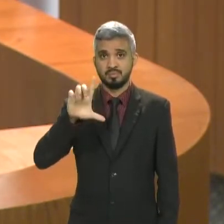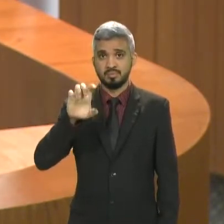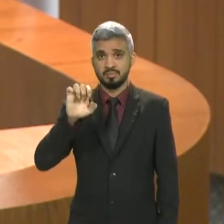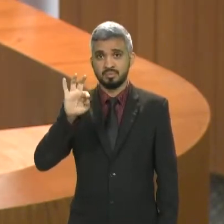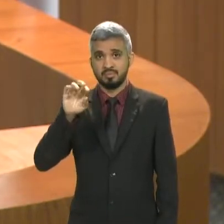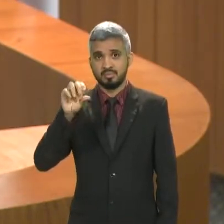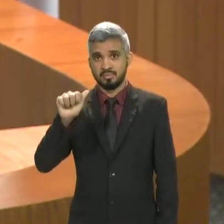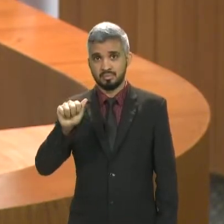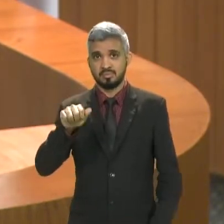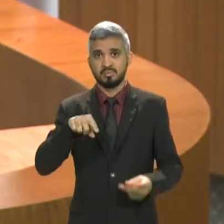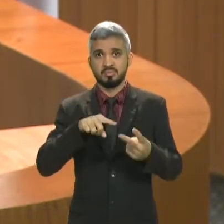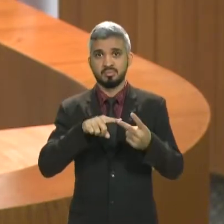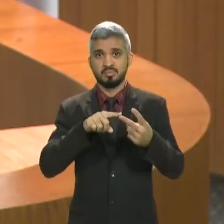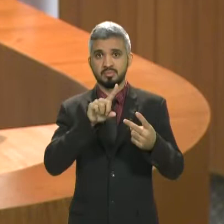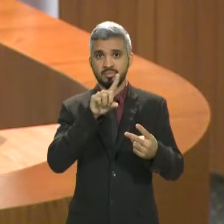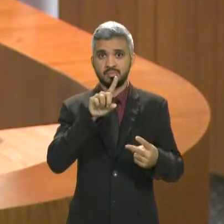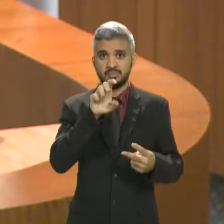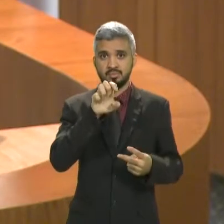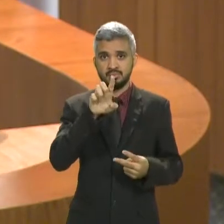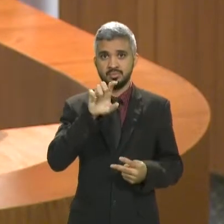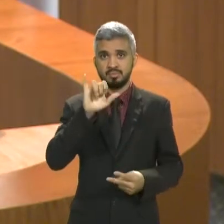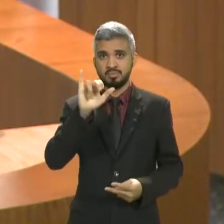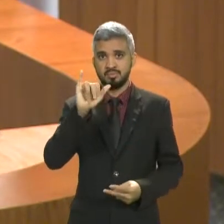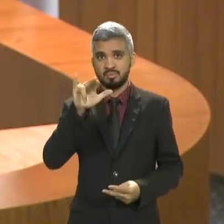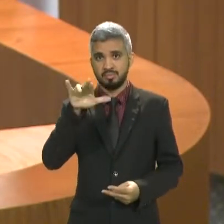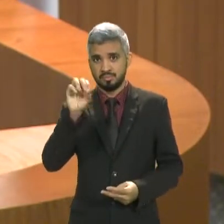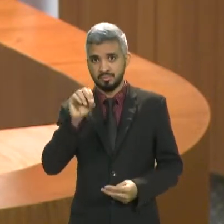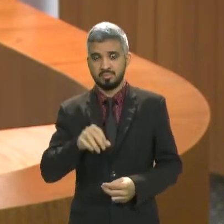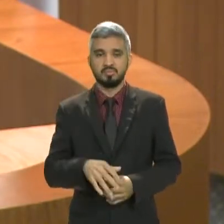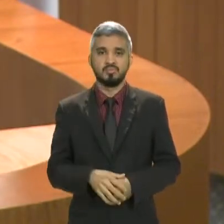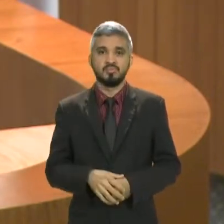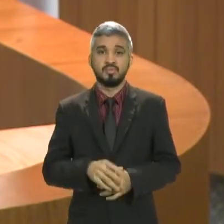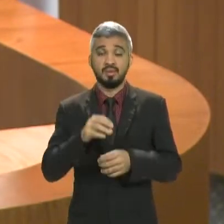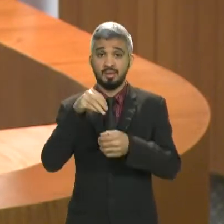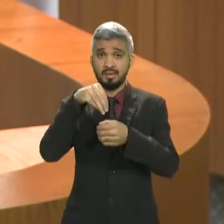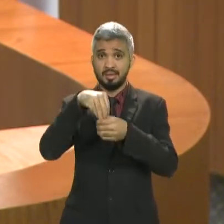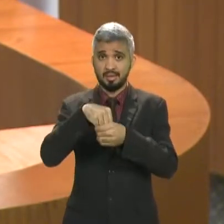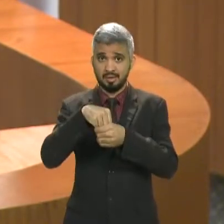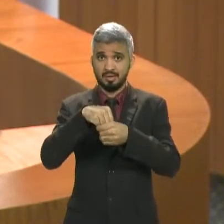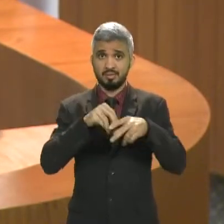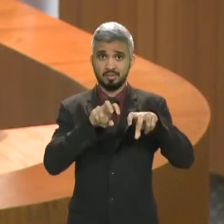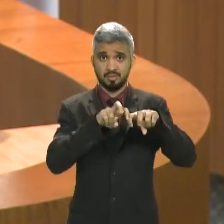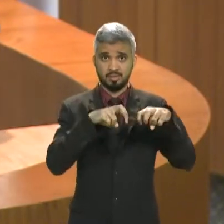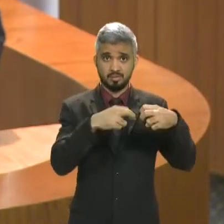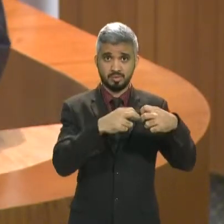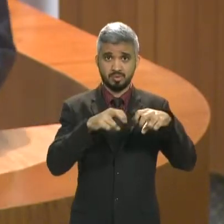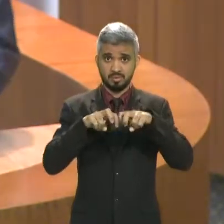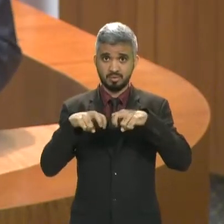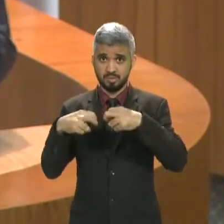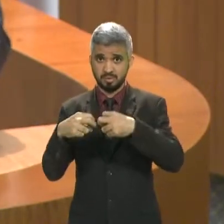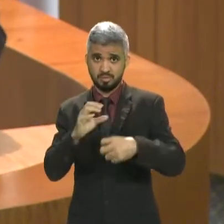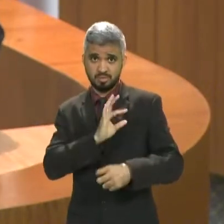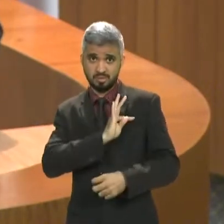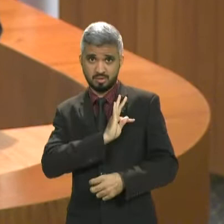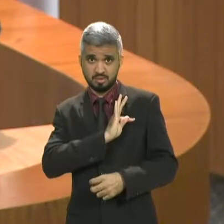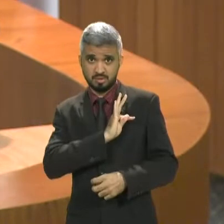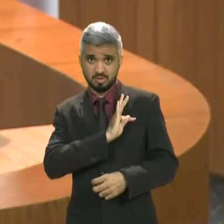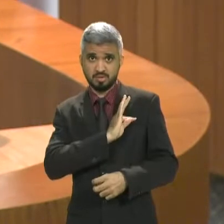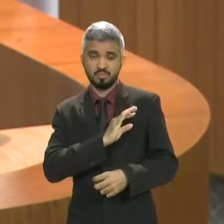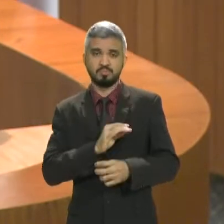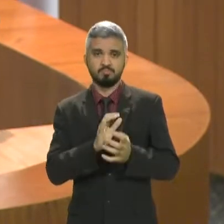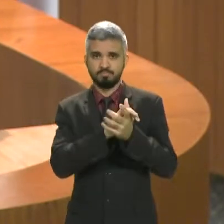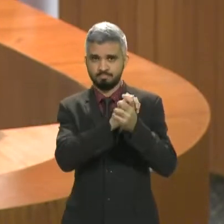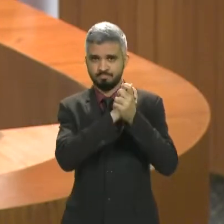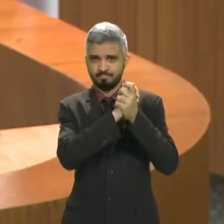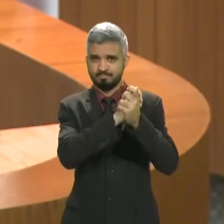Zé Inácio, dentro das comissões, né, que foram criadas aqui dentro desta casa, onde eu quero parabenizar